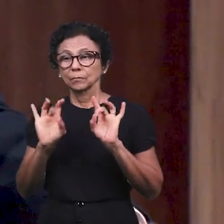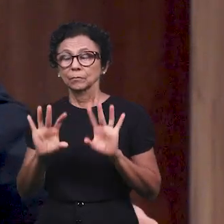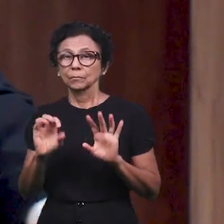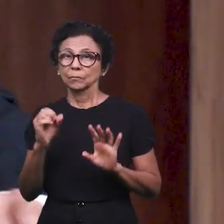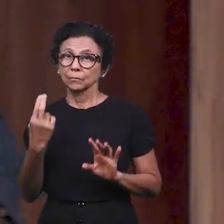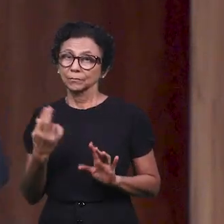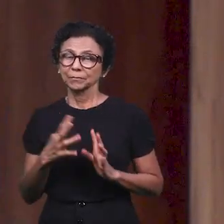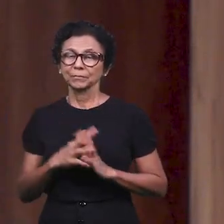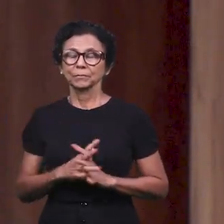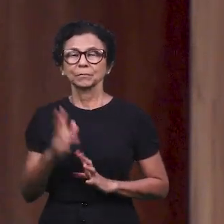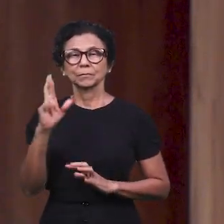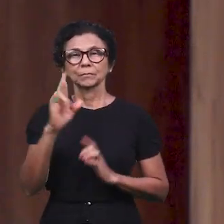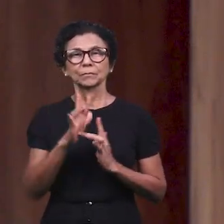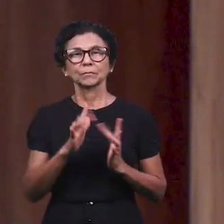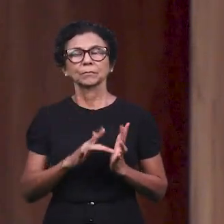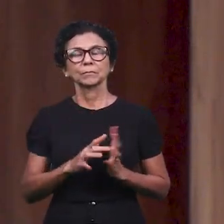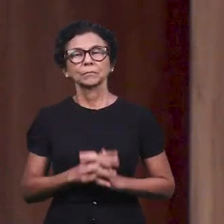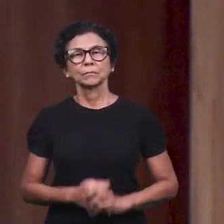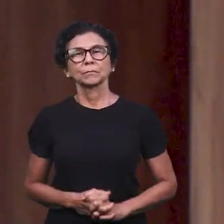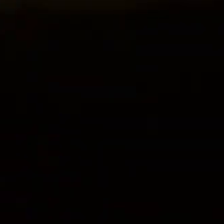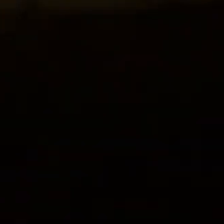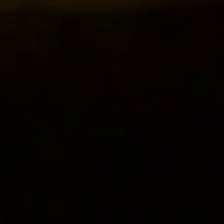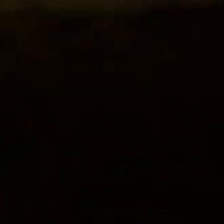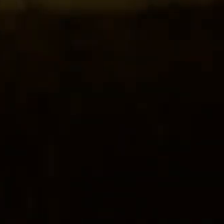a sua família e a paz do Senhor.